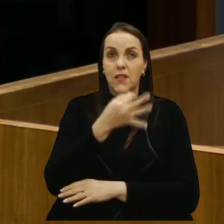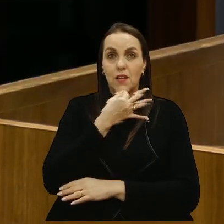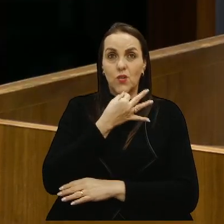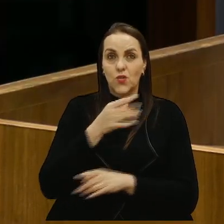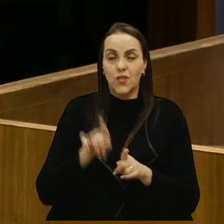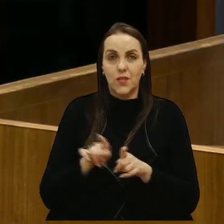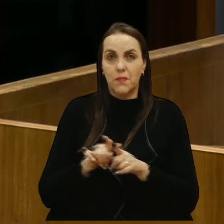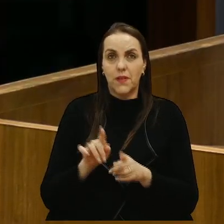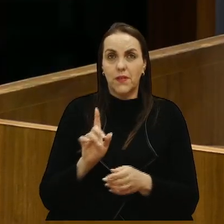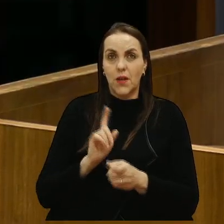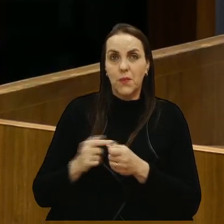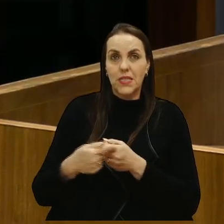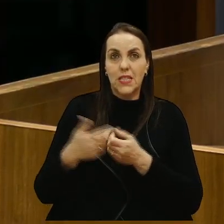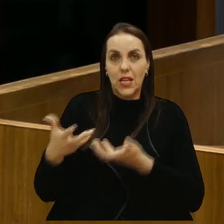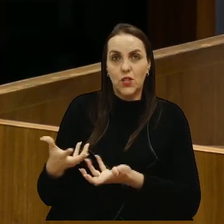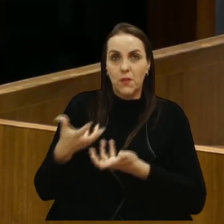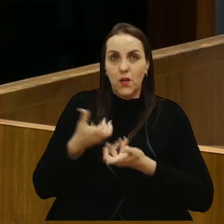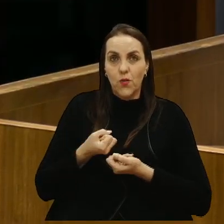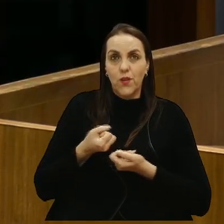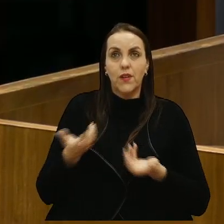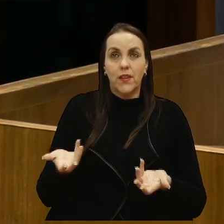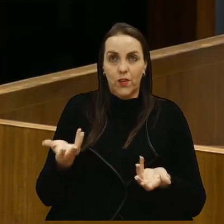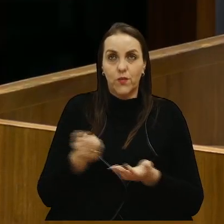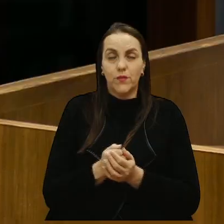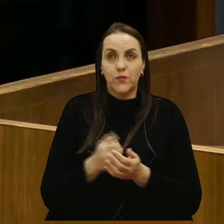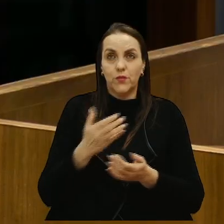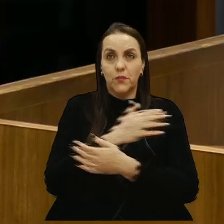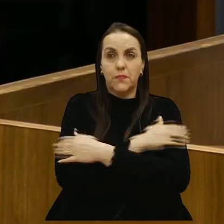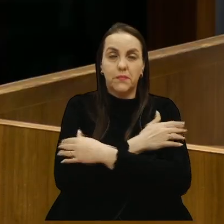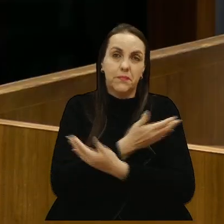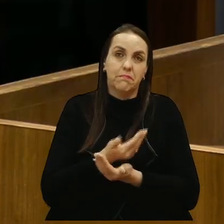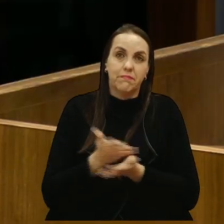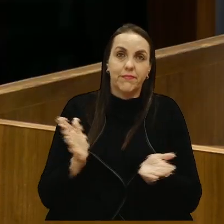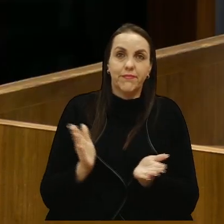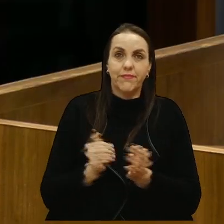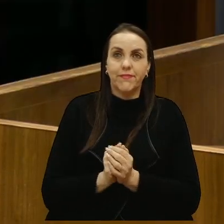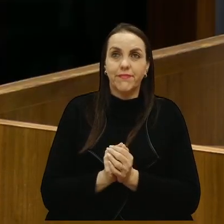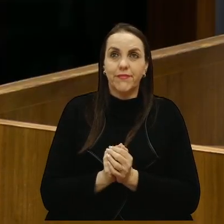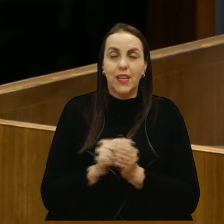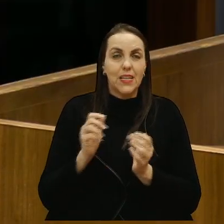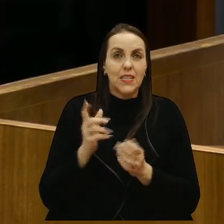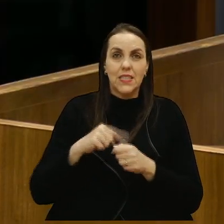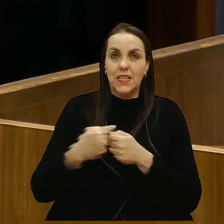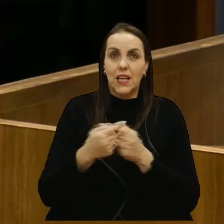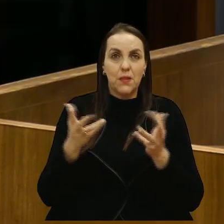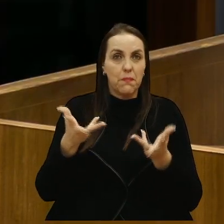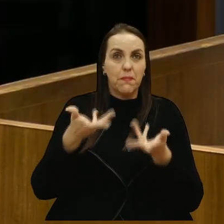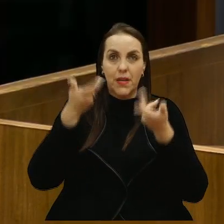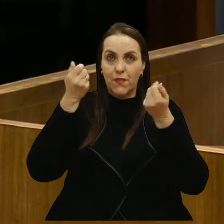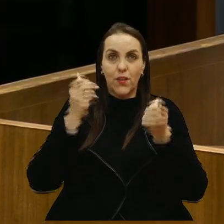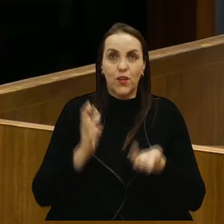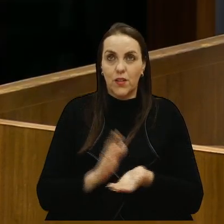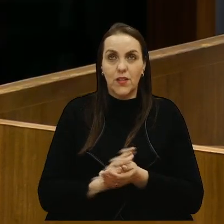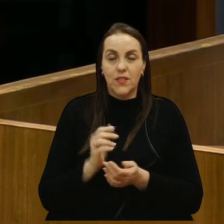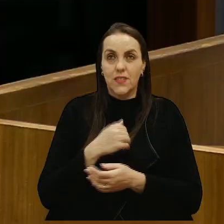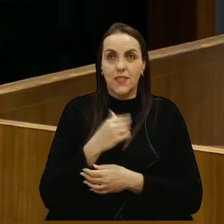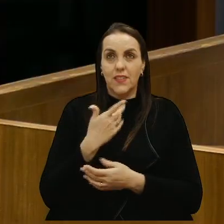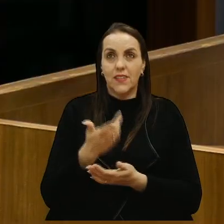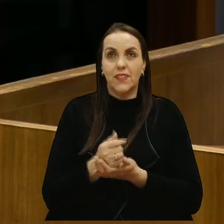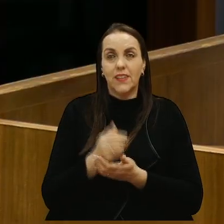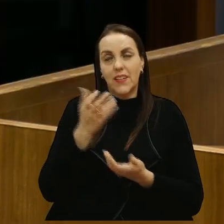foi uma cidade que me recebeu de braços abertos, uma cidade maravilhosa que a gente tem. Então,